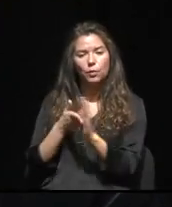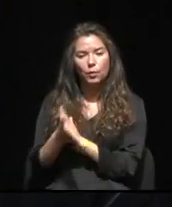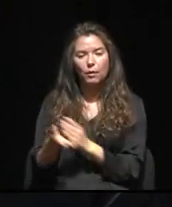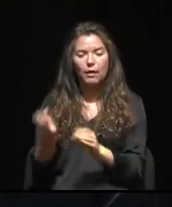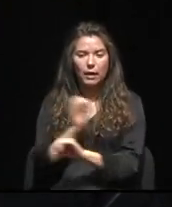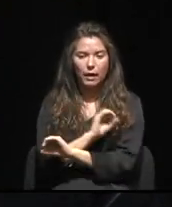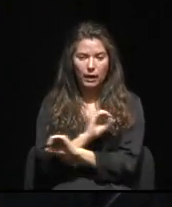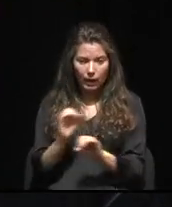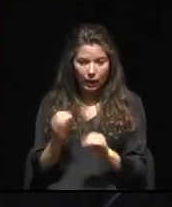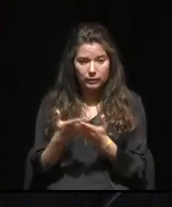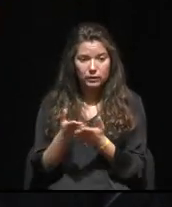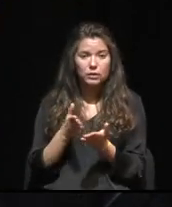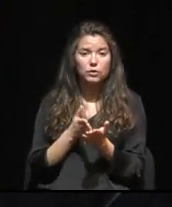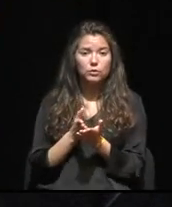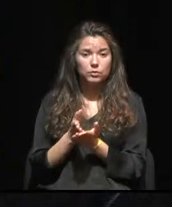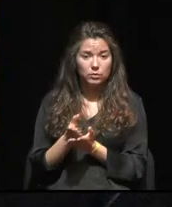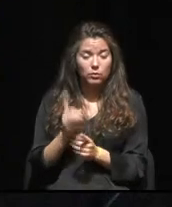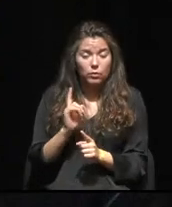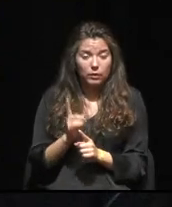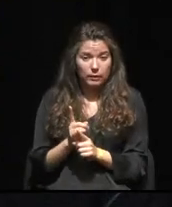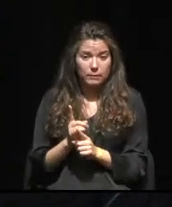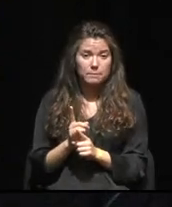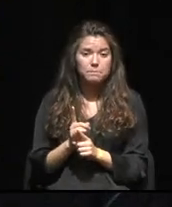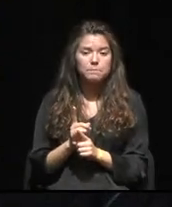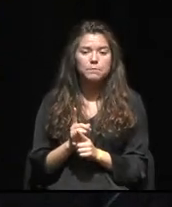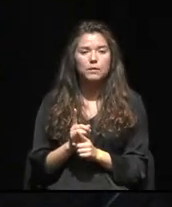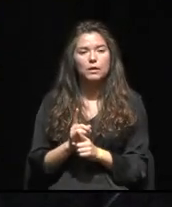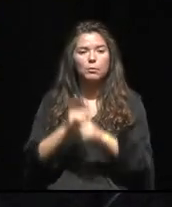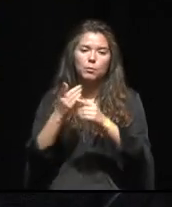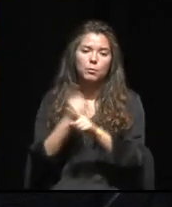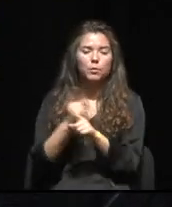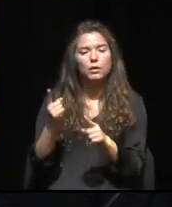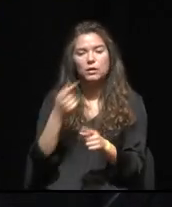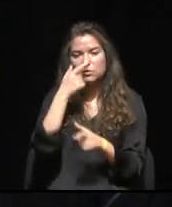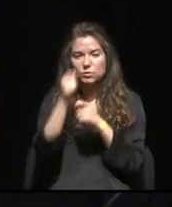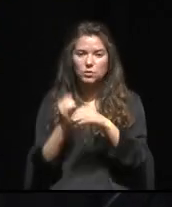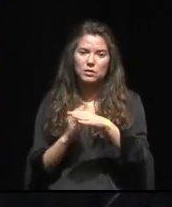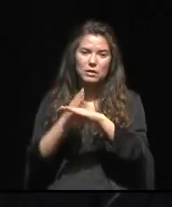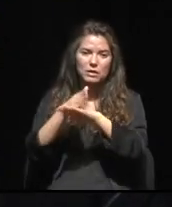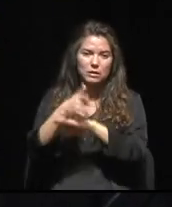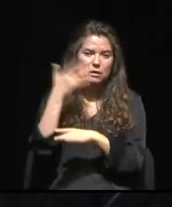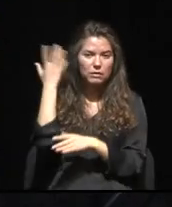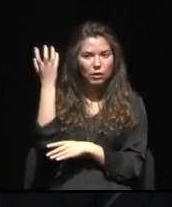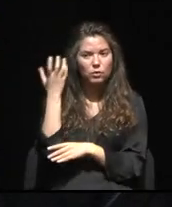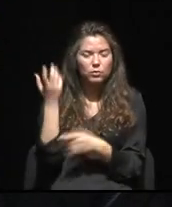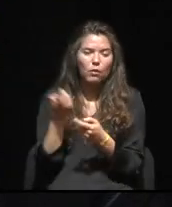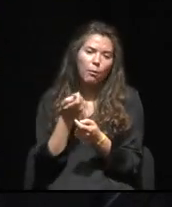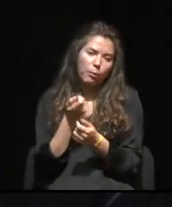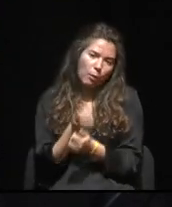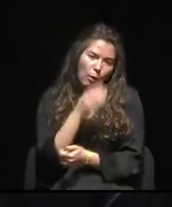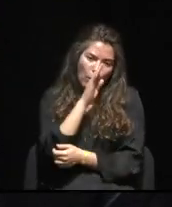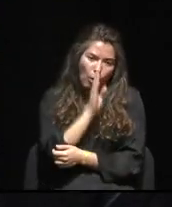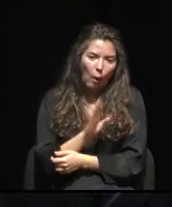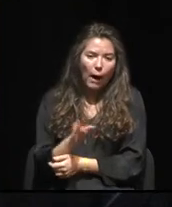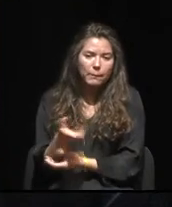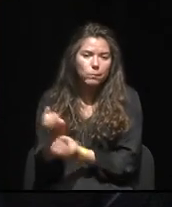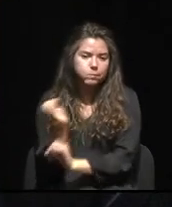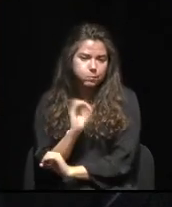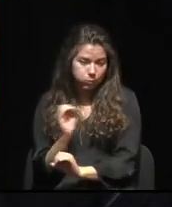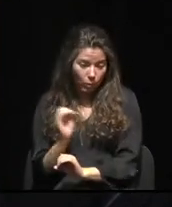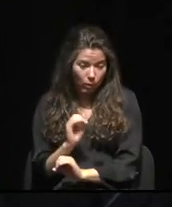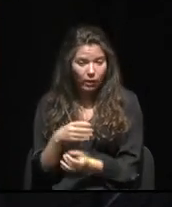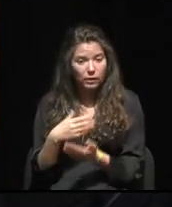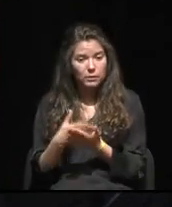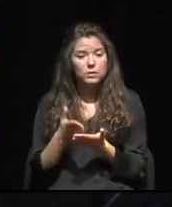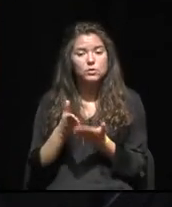para chegar continuamos a citar ao público não tem tanto acesso à cultura ou hábitos de consumo cultural a exceção seria feita